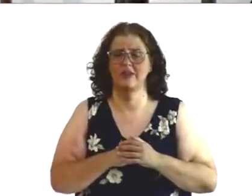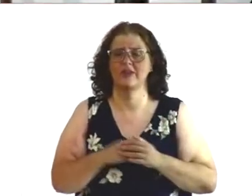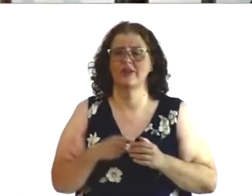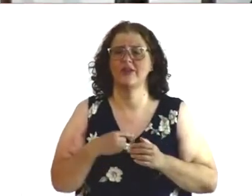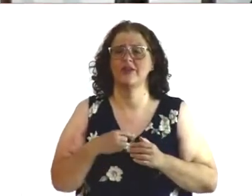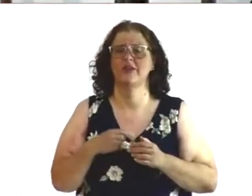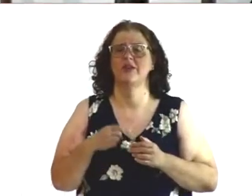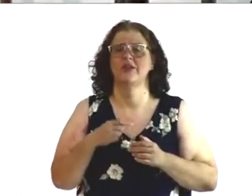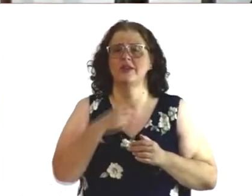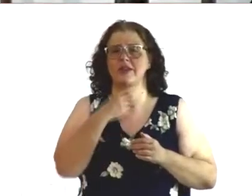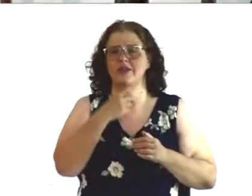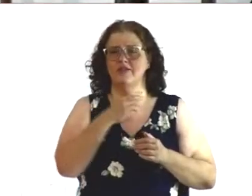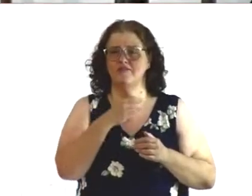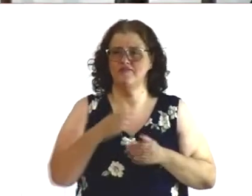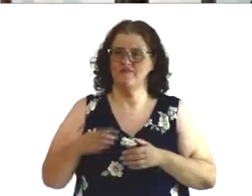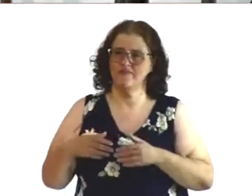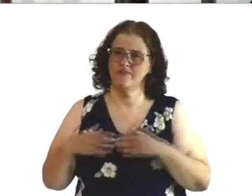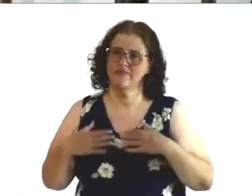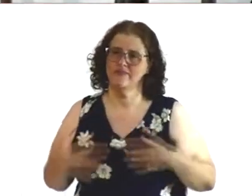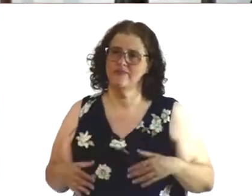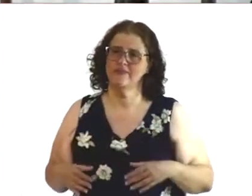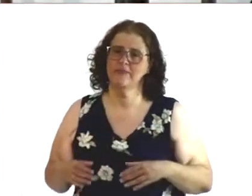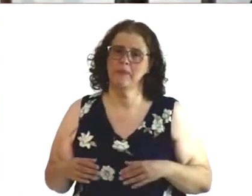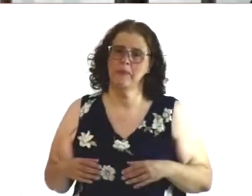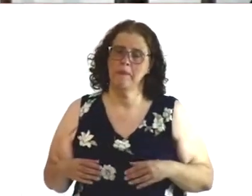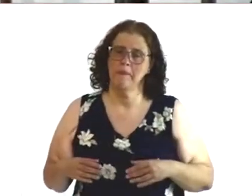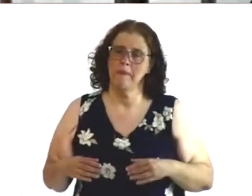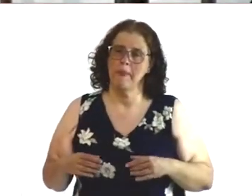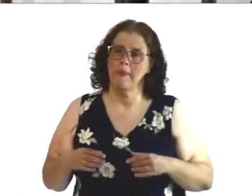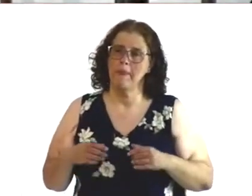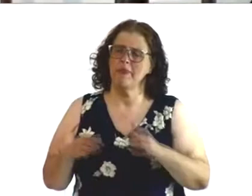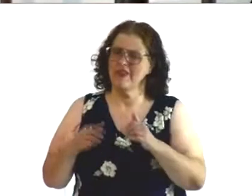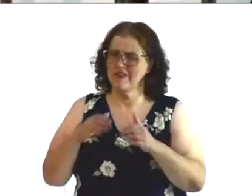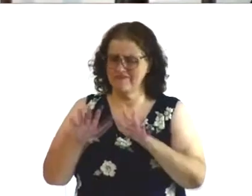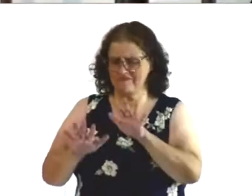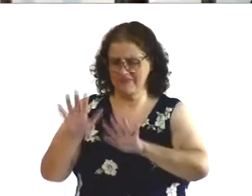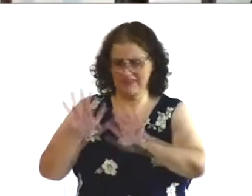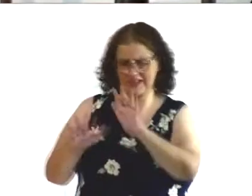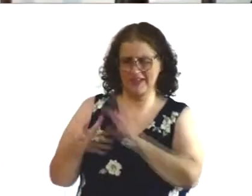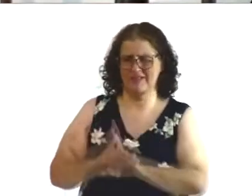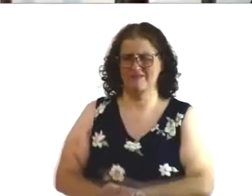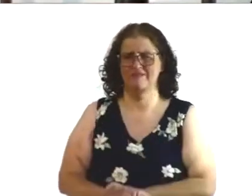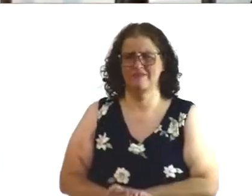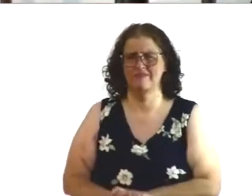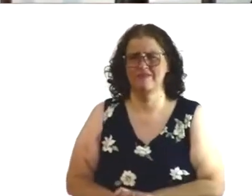ali, a vestidura de ambiente de todos, né? Figuras estranhas